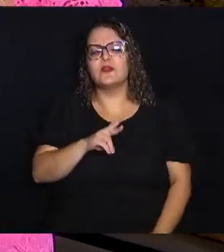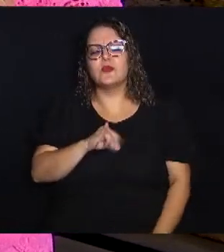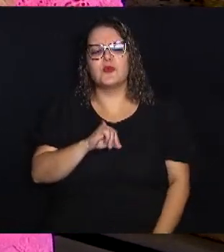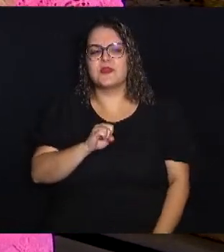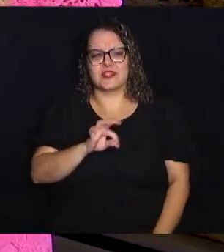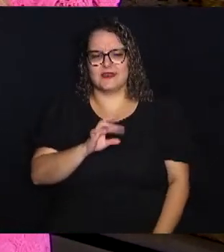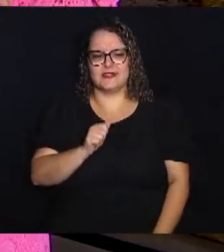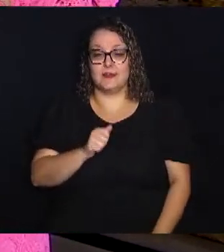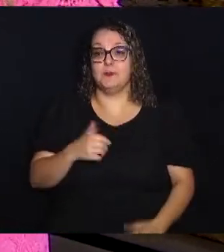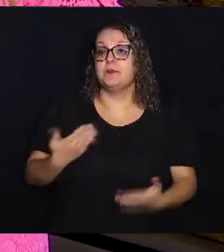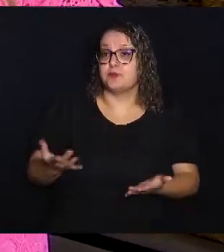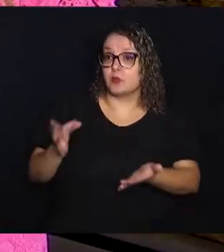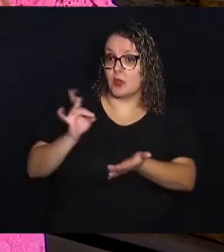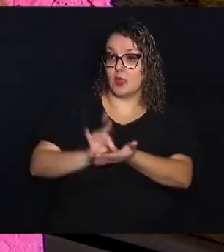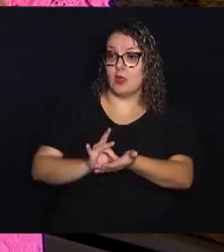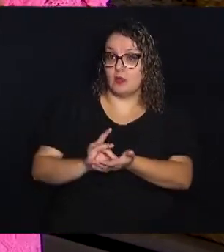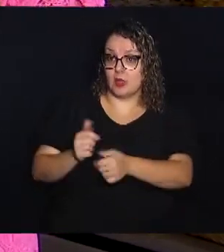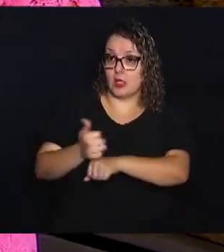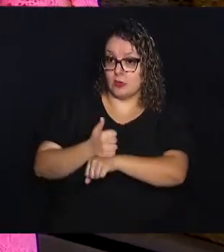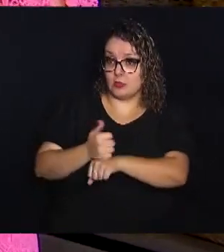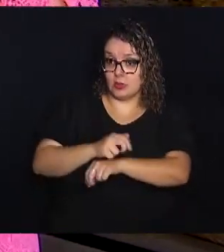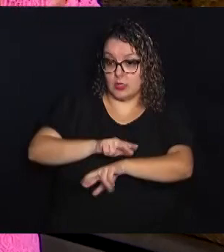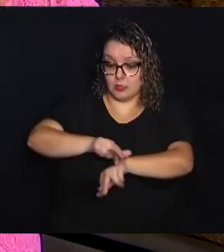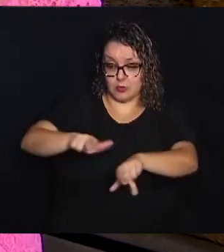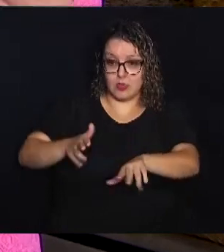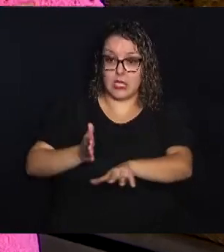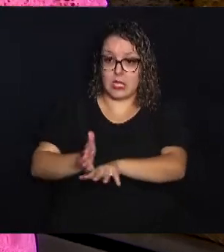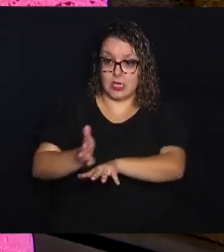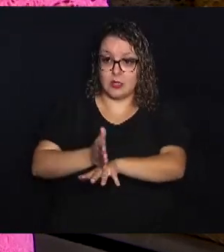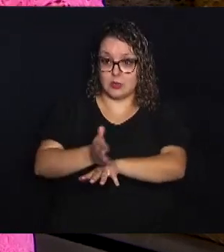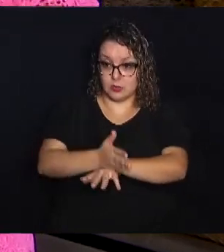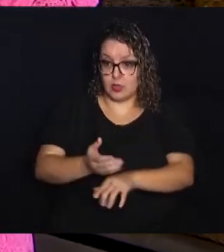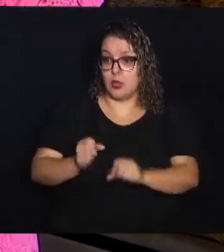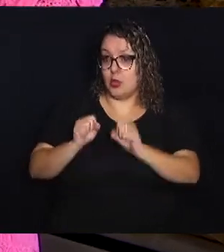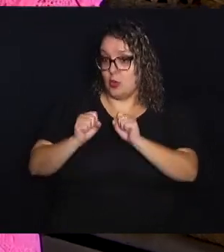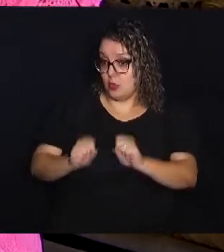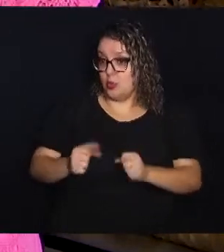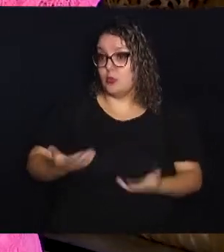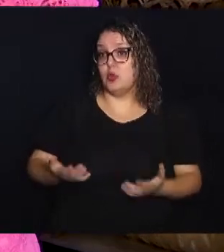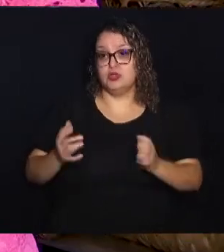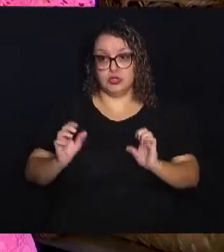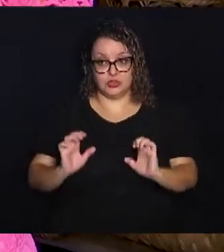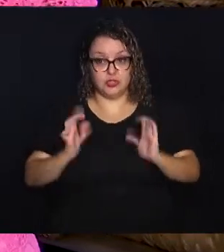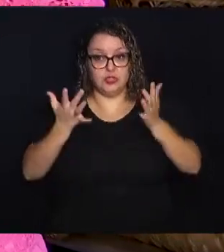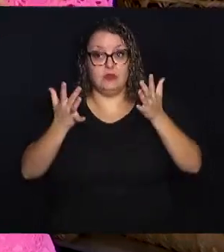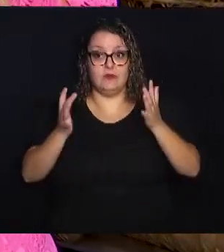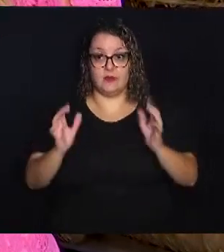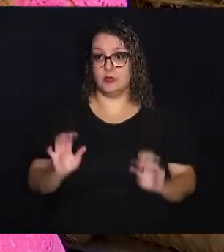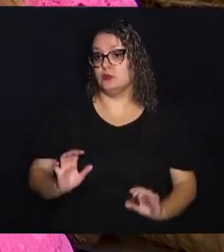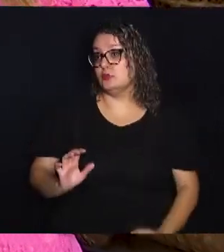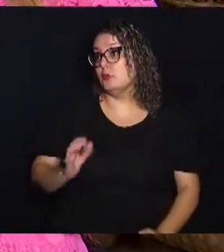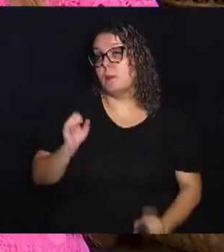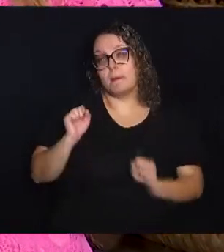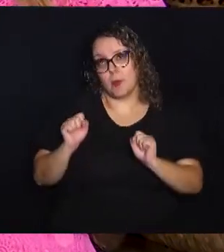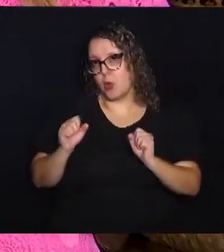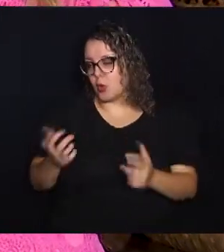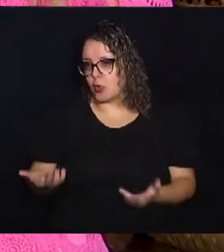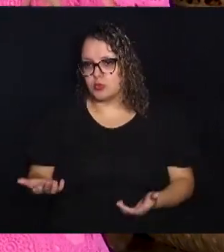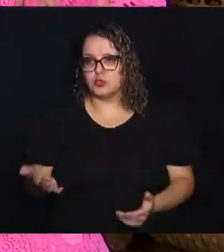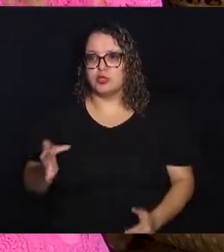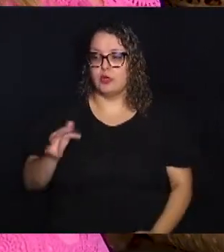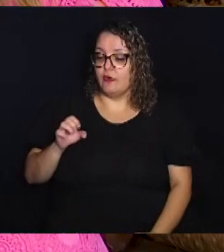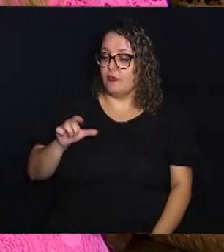florista? Na verdade, o florista ele tem vários ramos para seguir. Ele pode seguir de eventos, de festa, ele pode